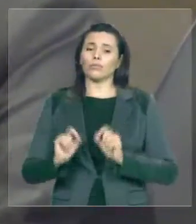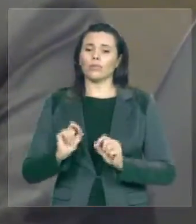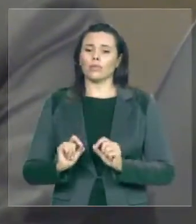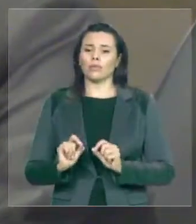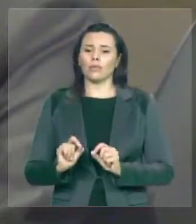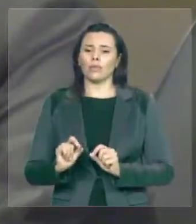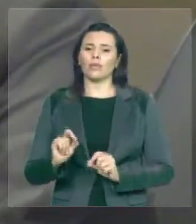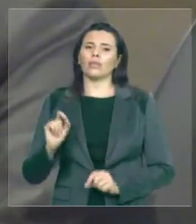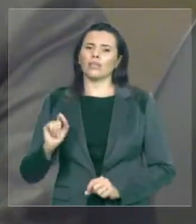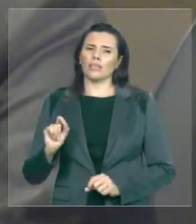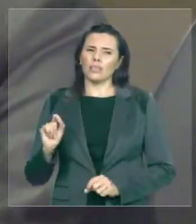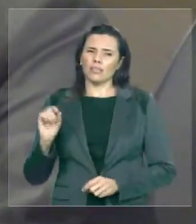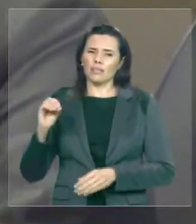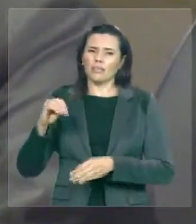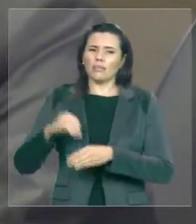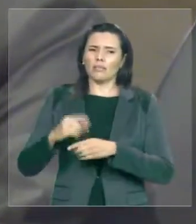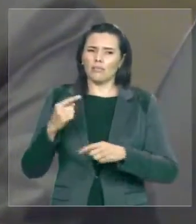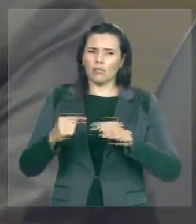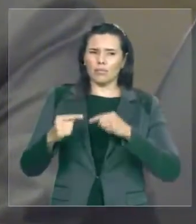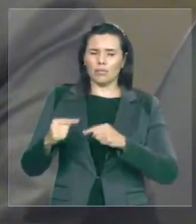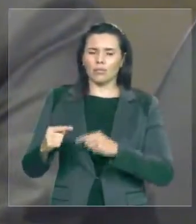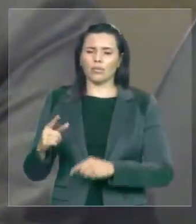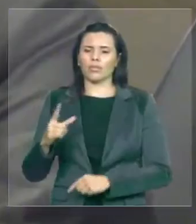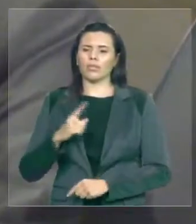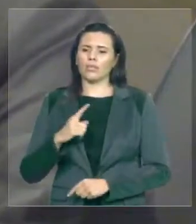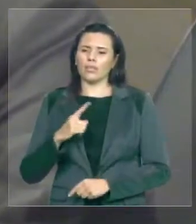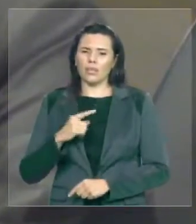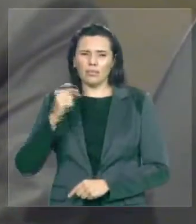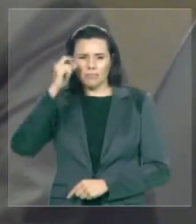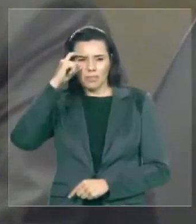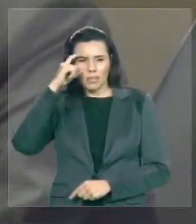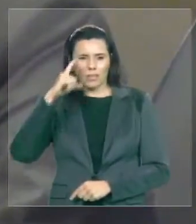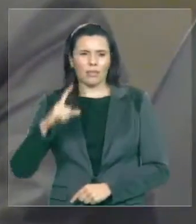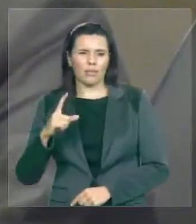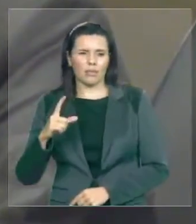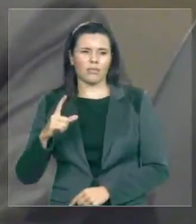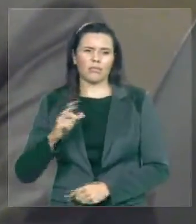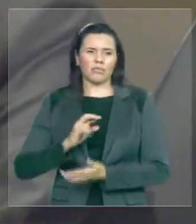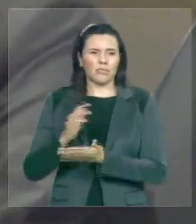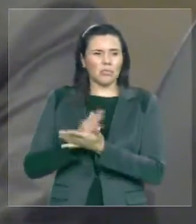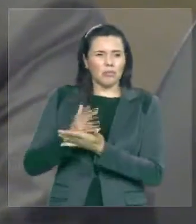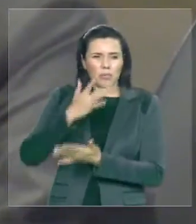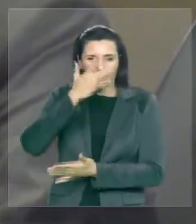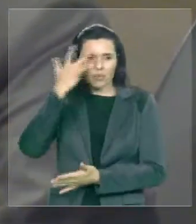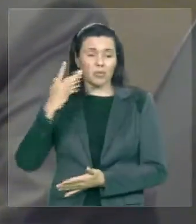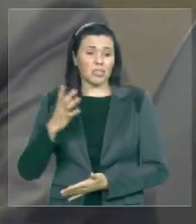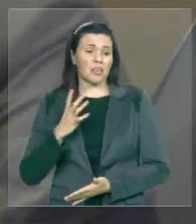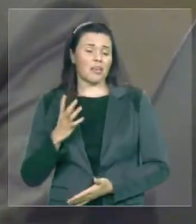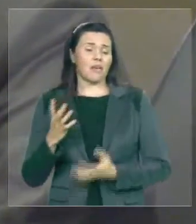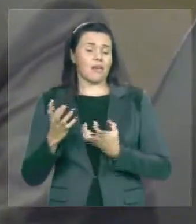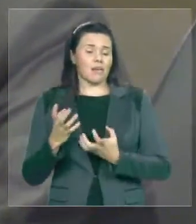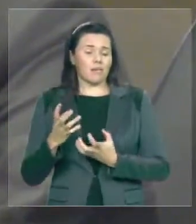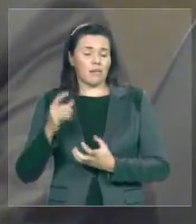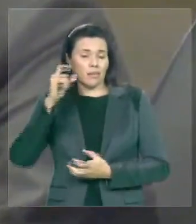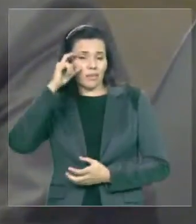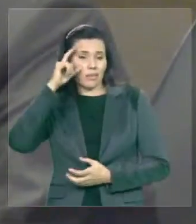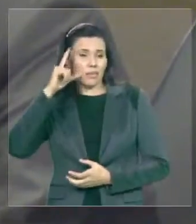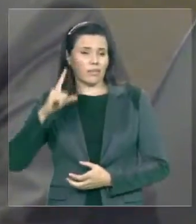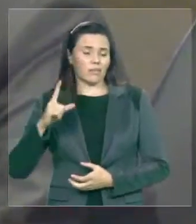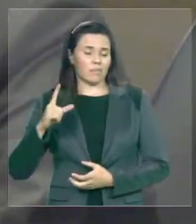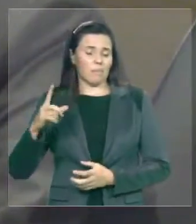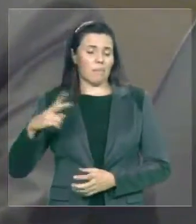da política existe muito, mas com a fé em Deus nós vamos mudar